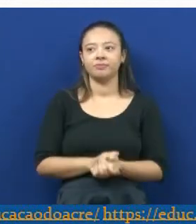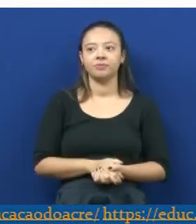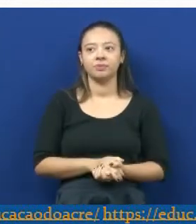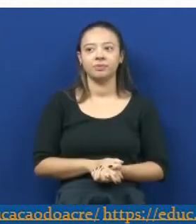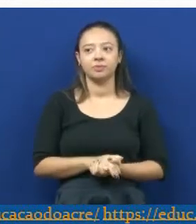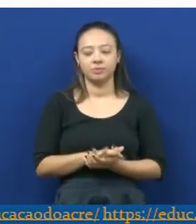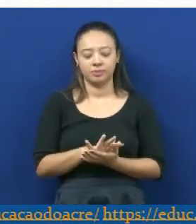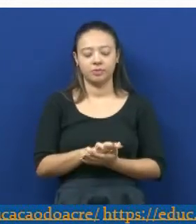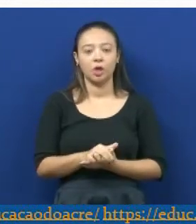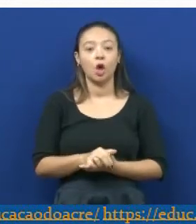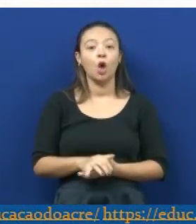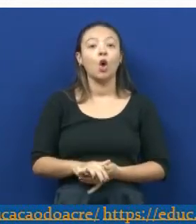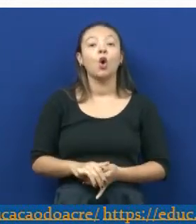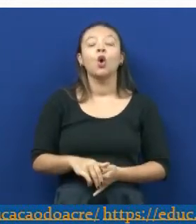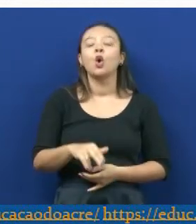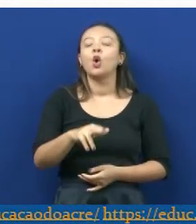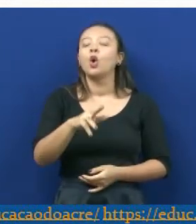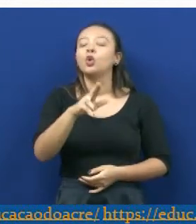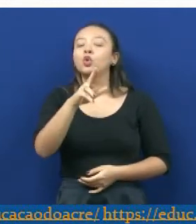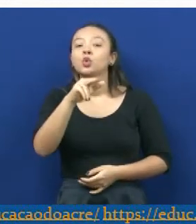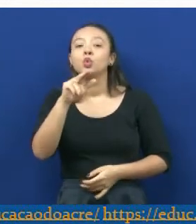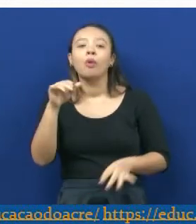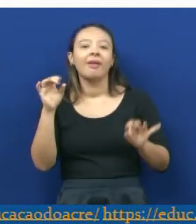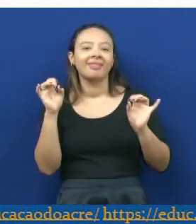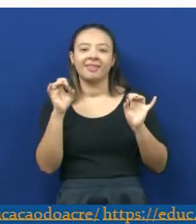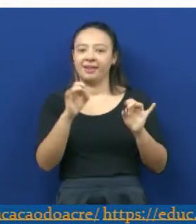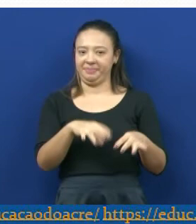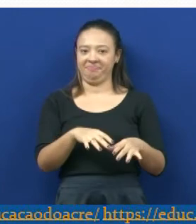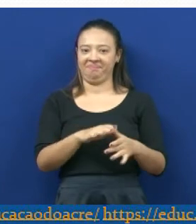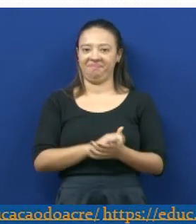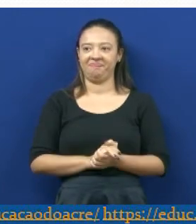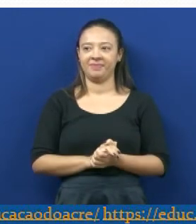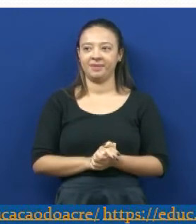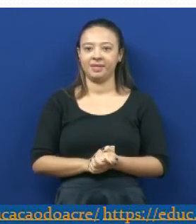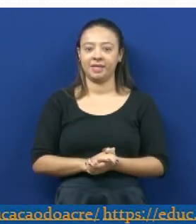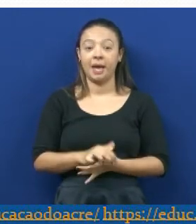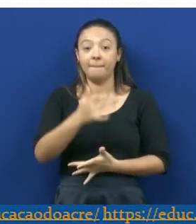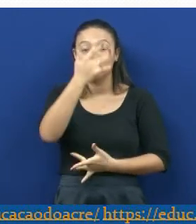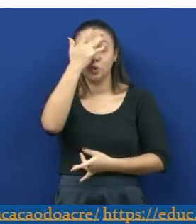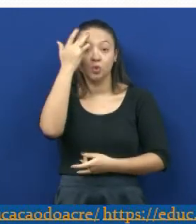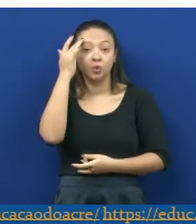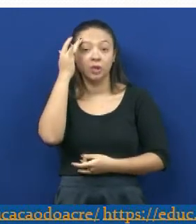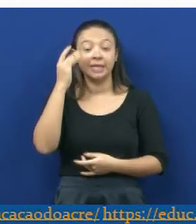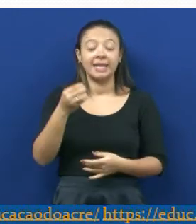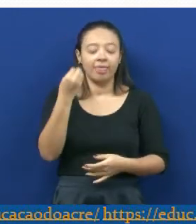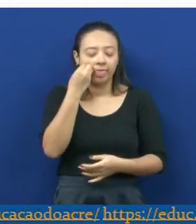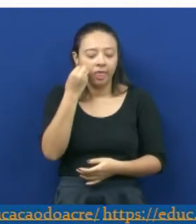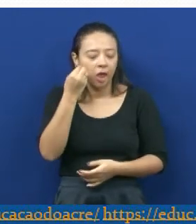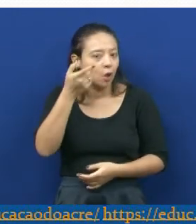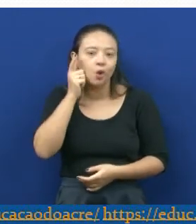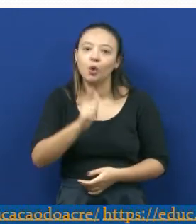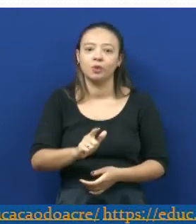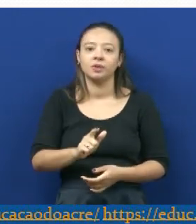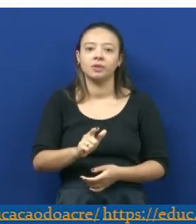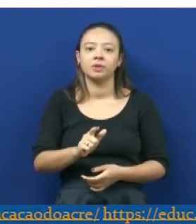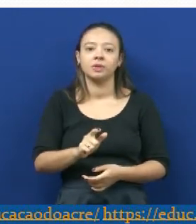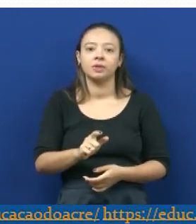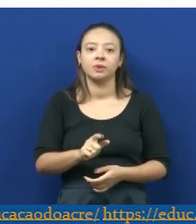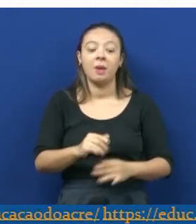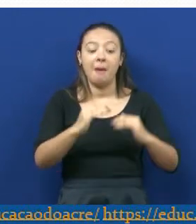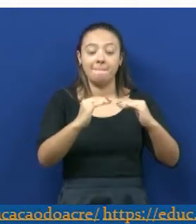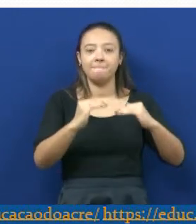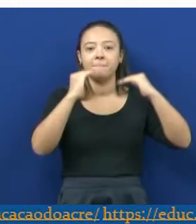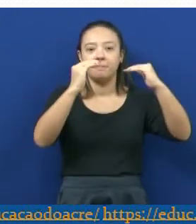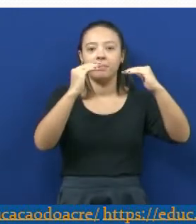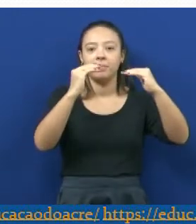só, nunca deixe nada em branco. Aquele que tentou e não conseguiu é superior àquele que